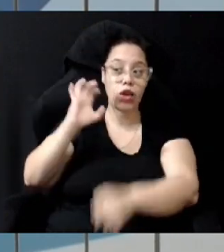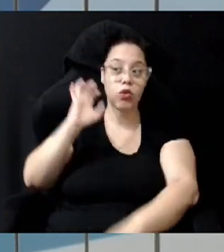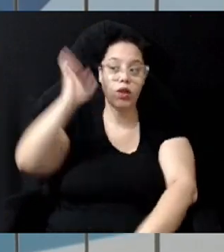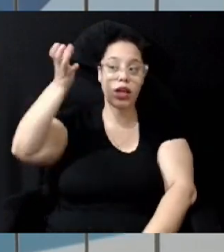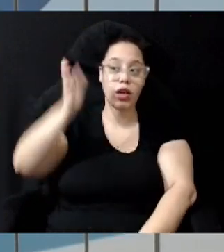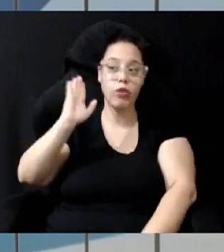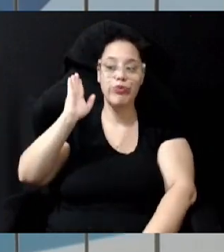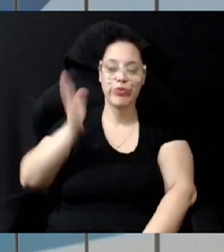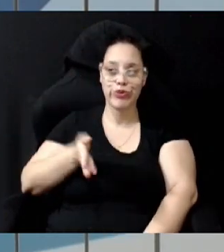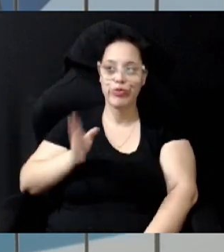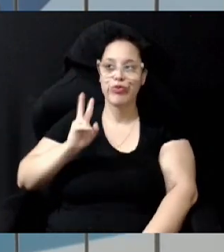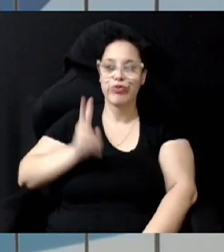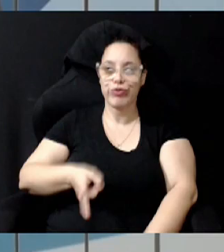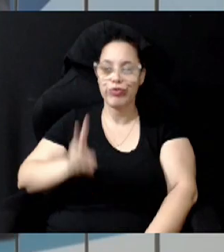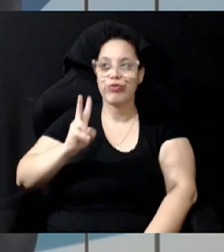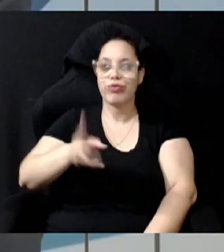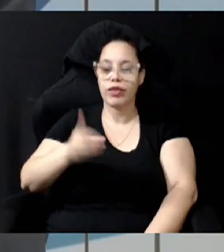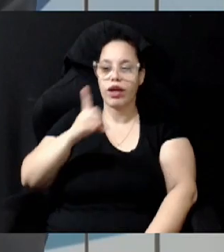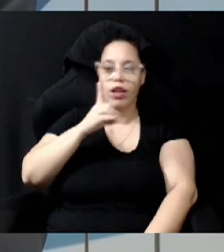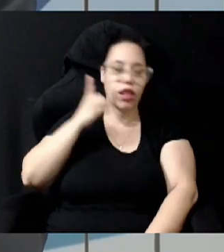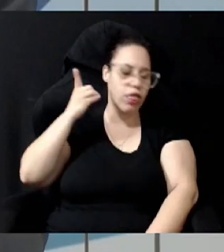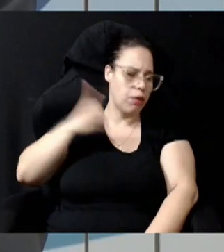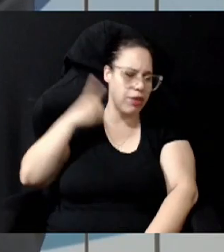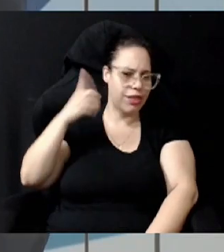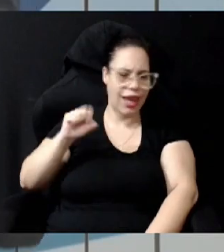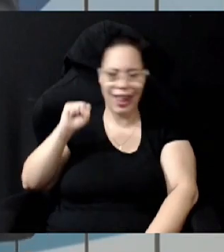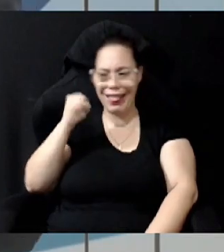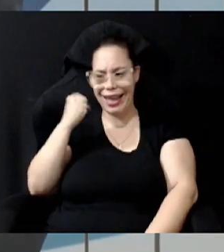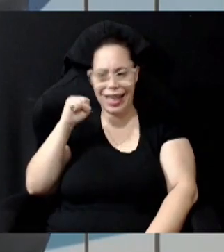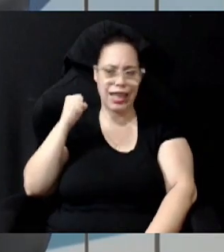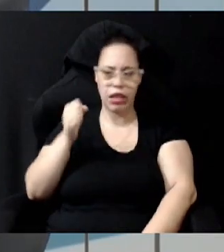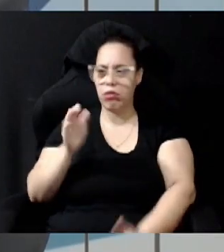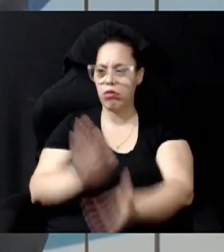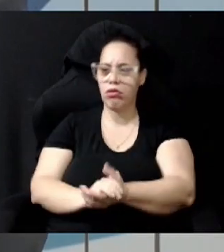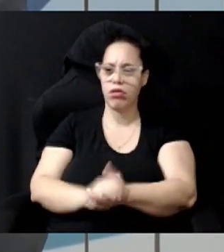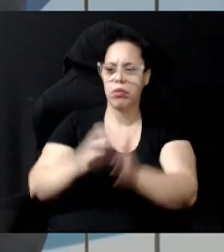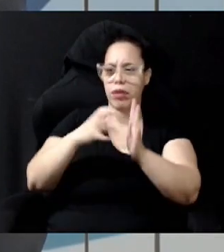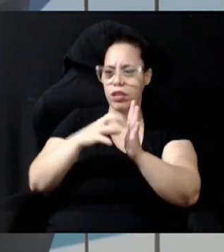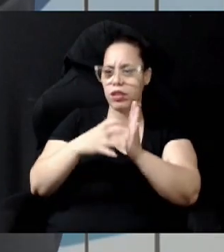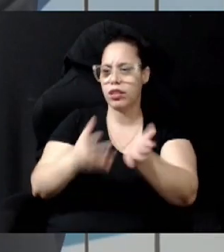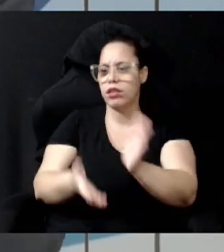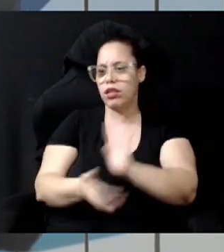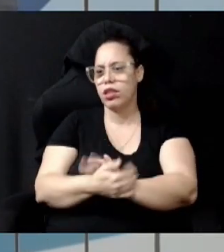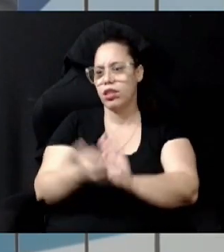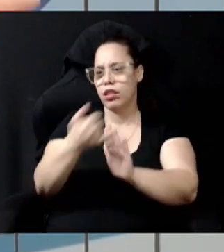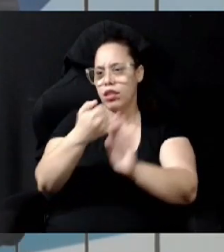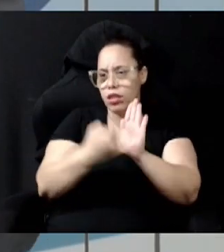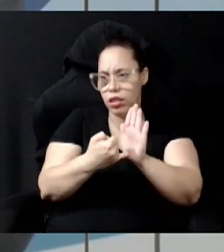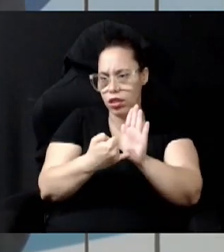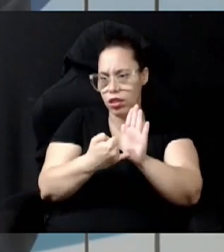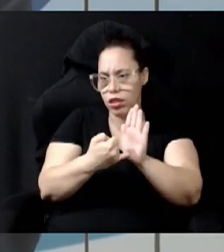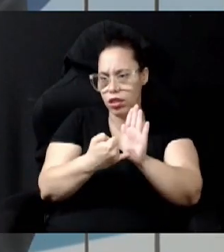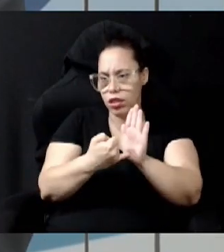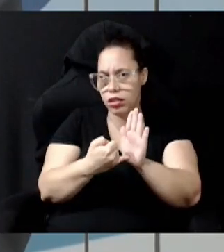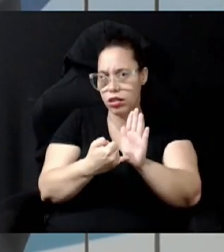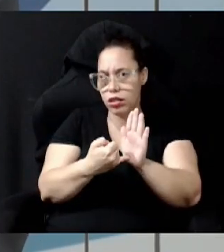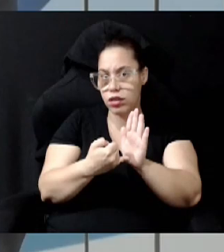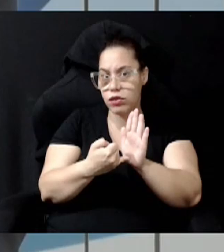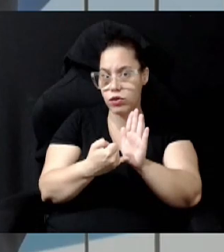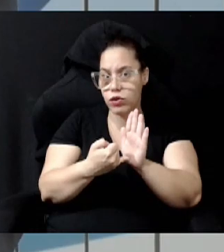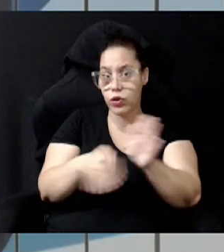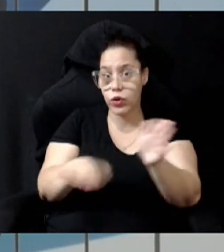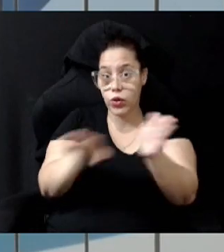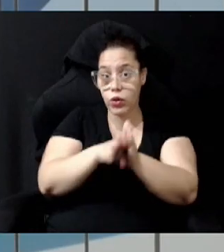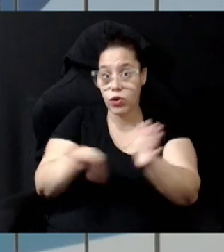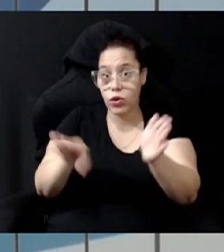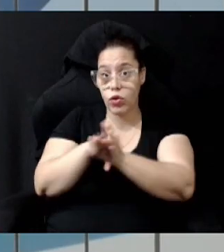anos deputados e senadores e partidos e entidades com legitimidade para chegar até o Supremo,